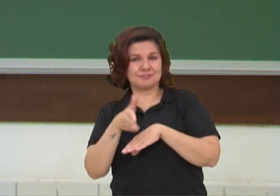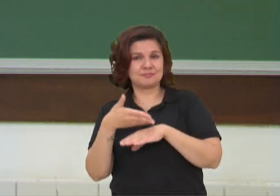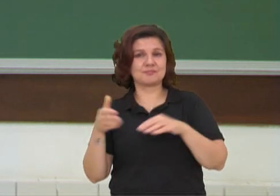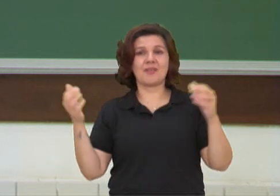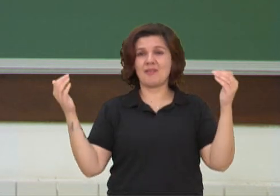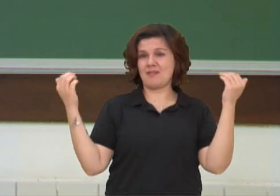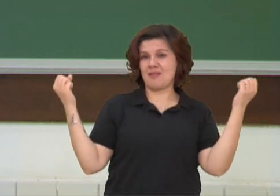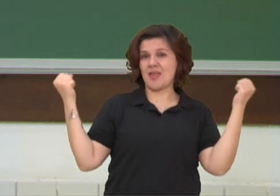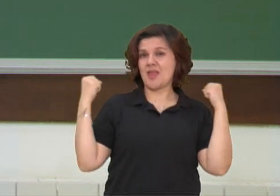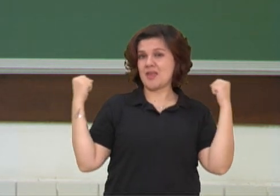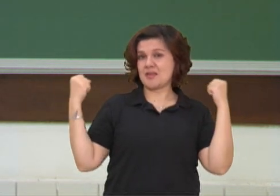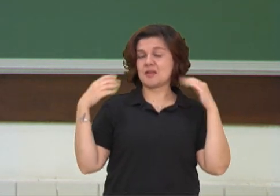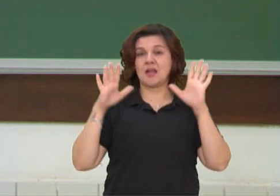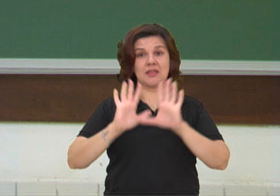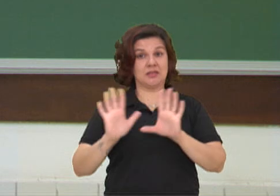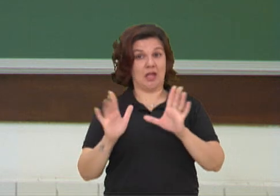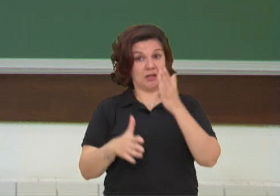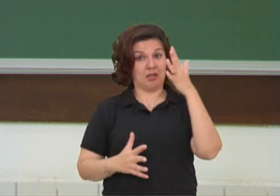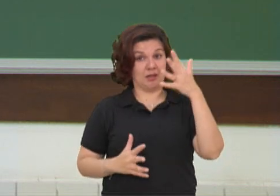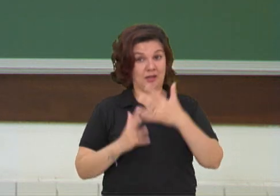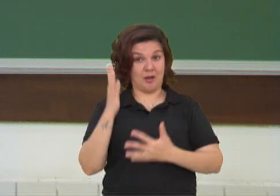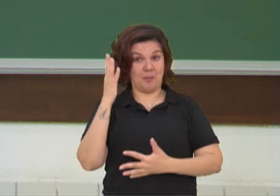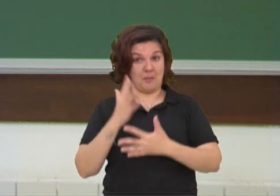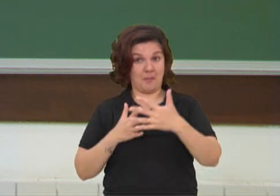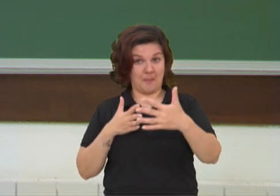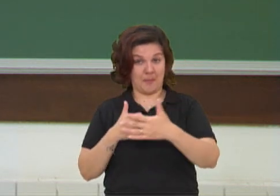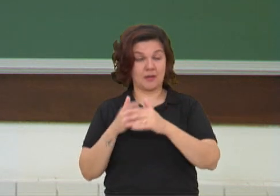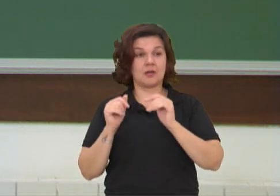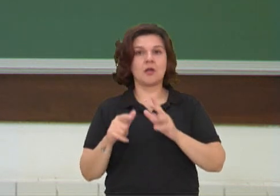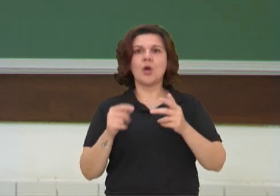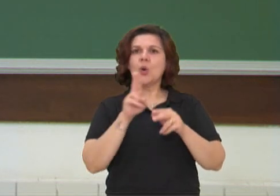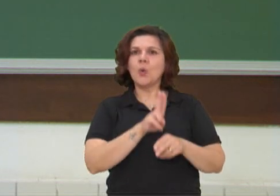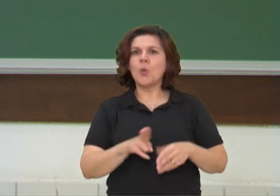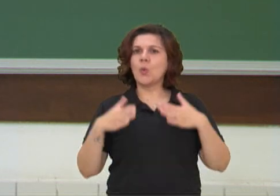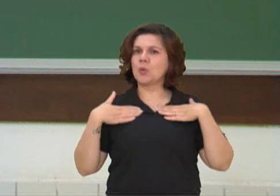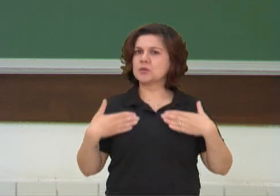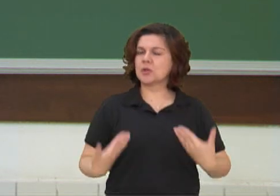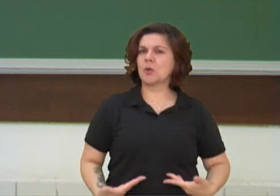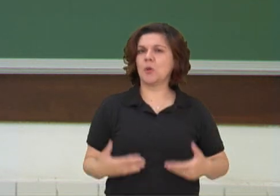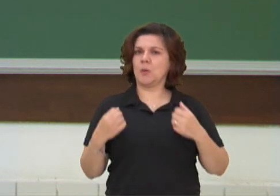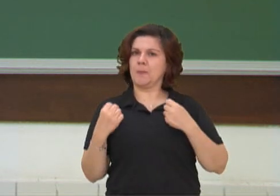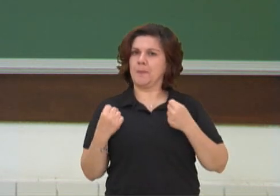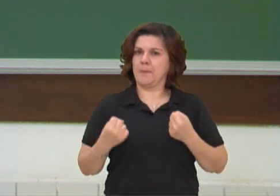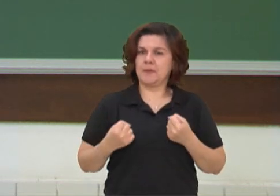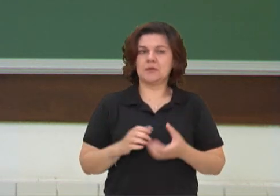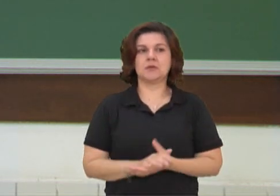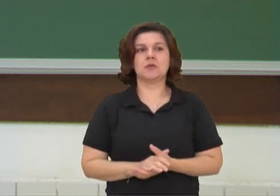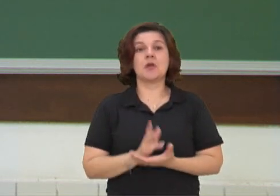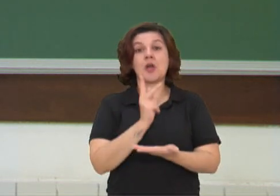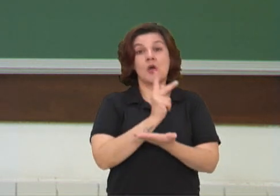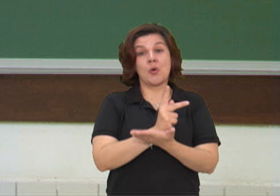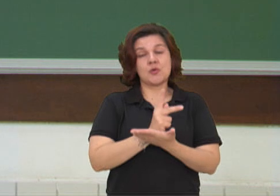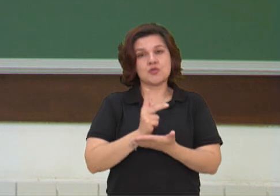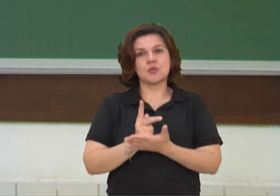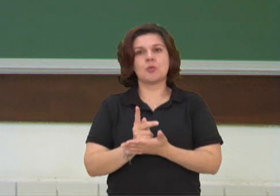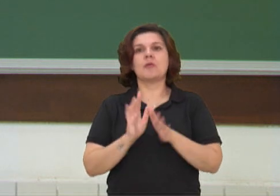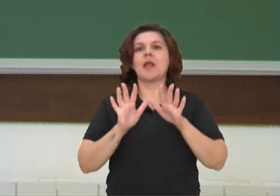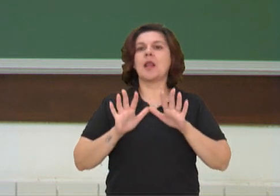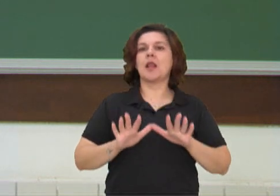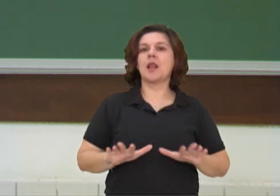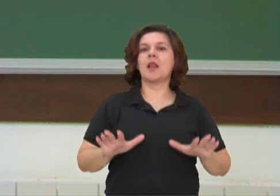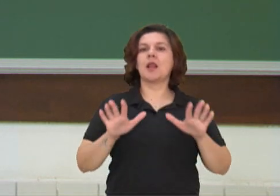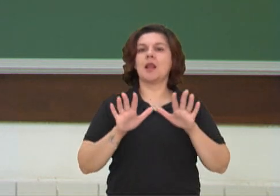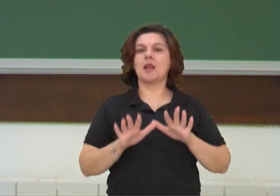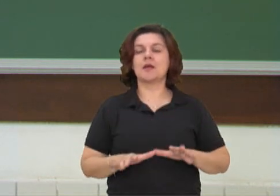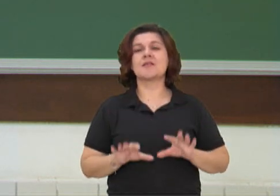exercício físico, que nada os impede, é que vocês usem sempre aí o peso de seu próprio corpo e mantenham ali uma rotina um pouco mais moderada, com